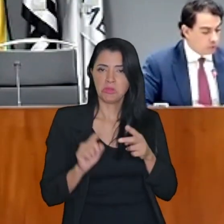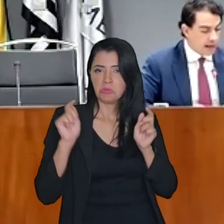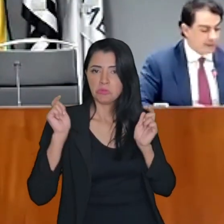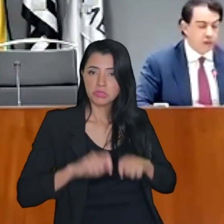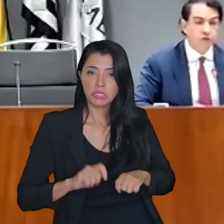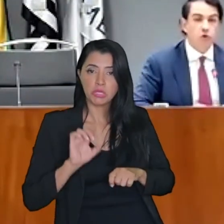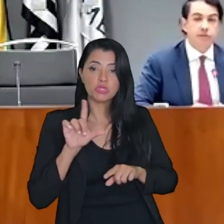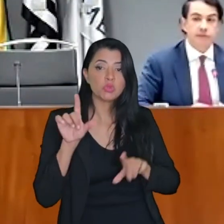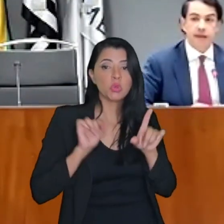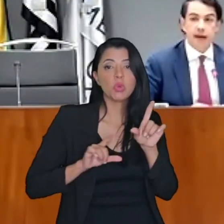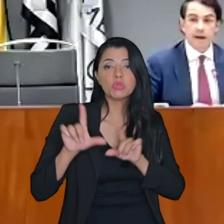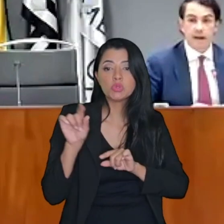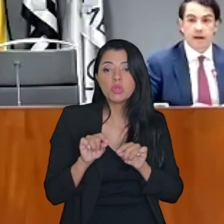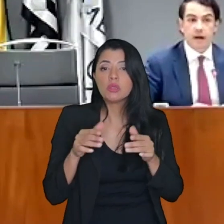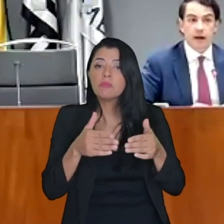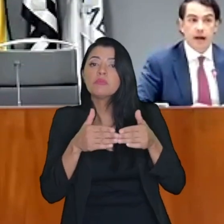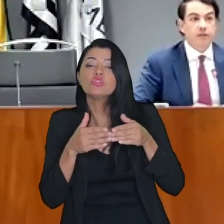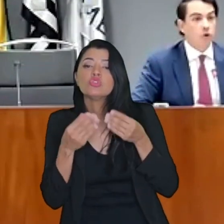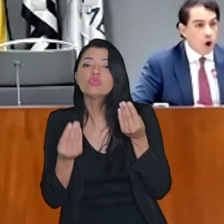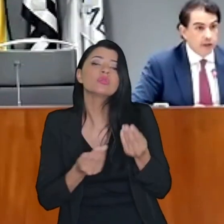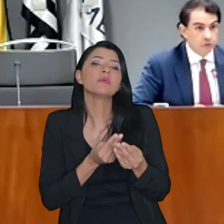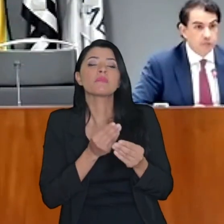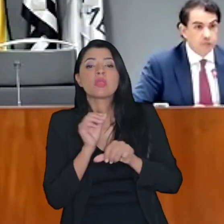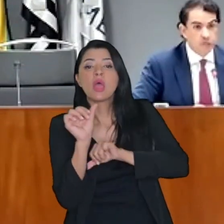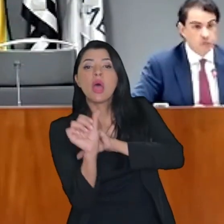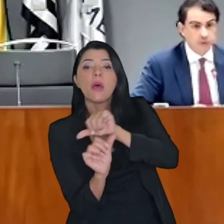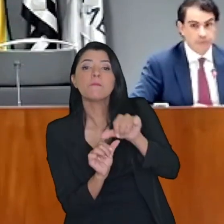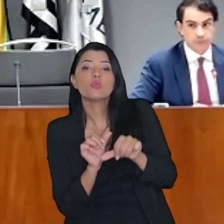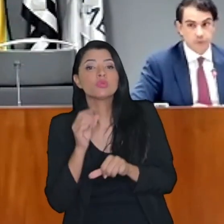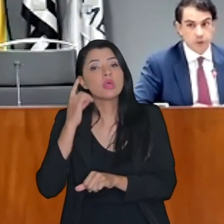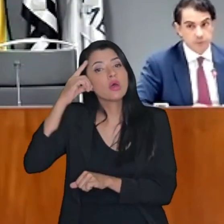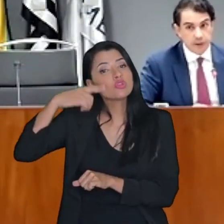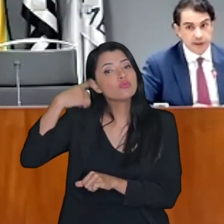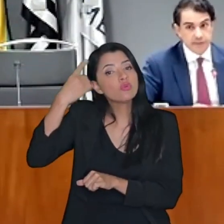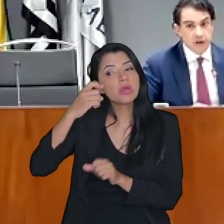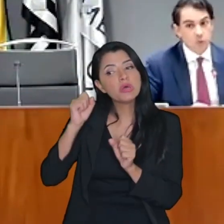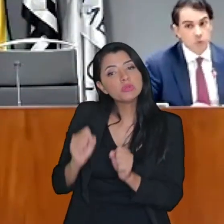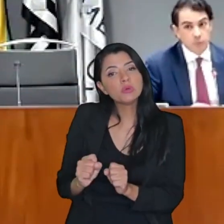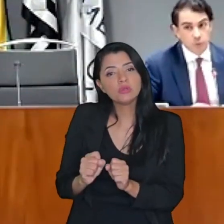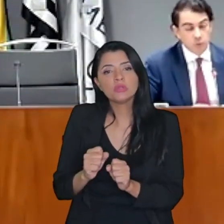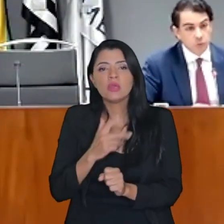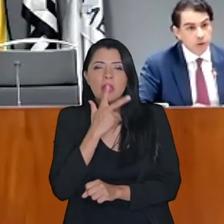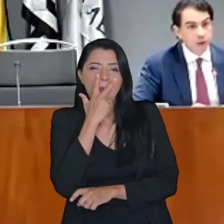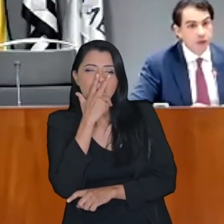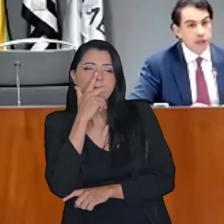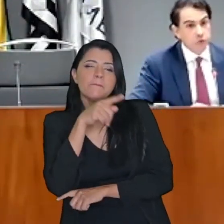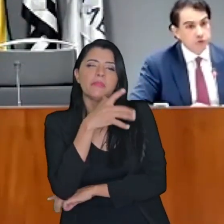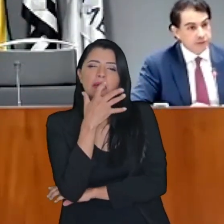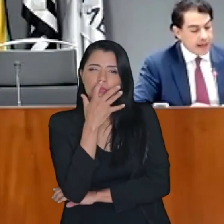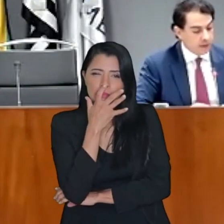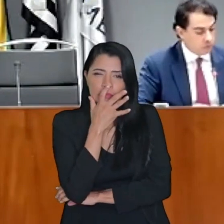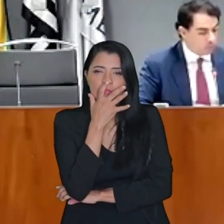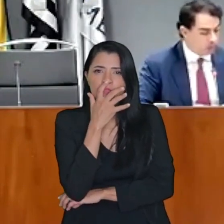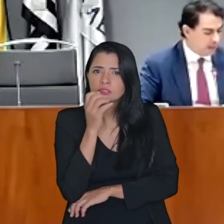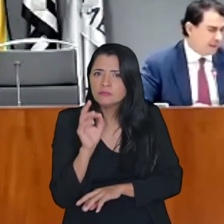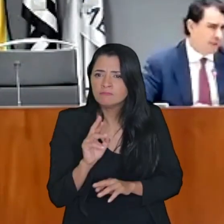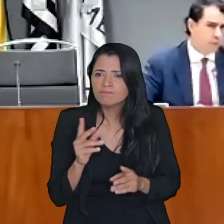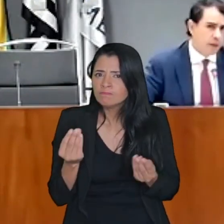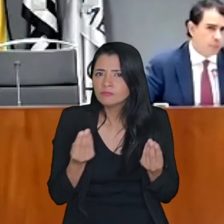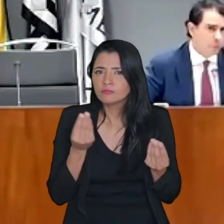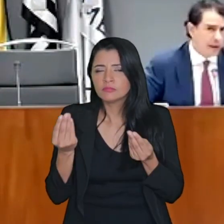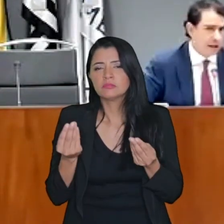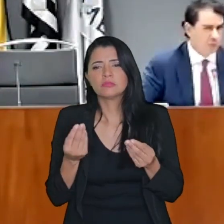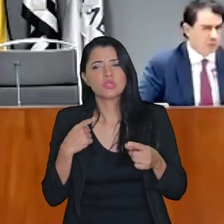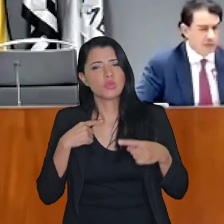ou a faculdade de solicitar a troca do defensor, o que me parece algo um pouco inusitado e até